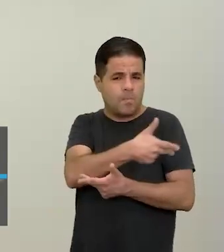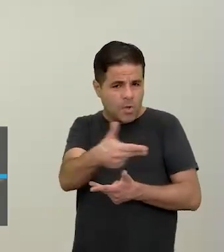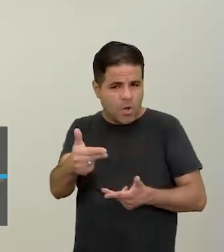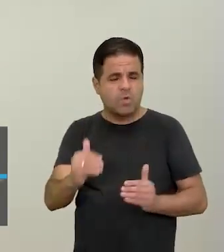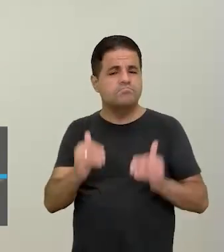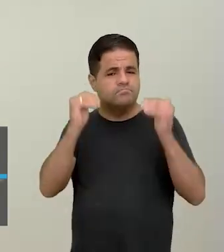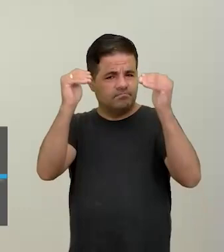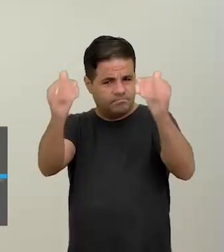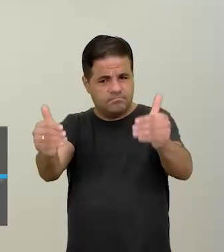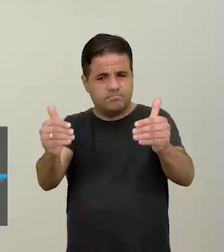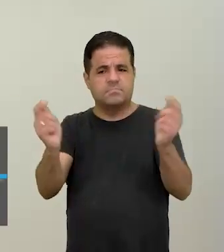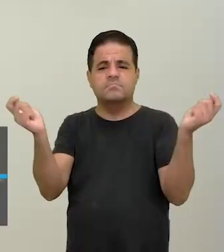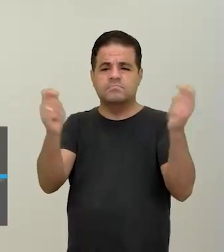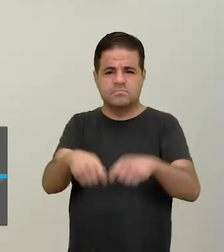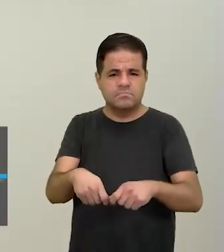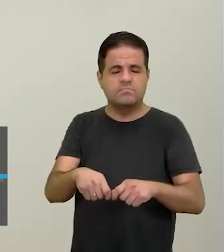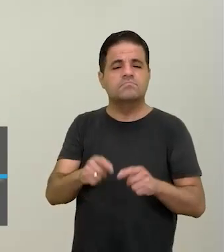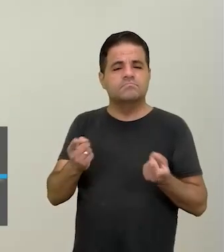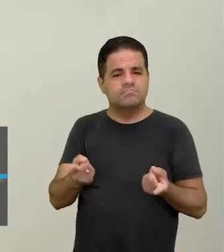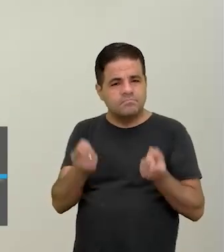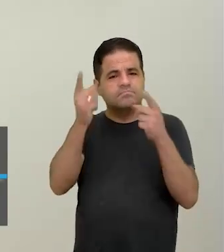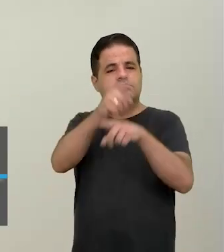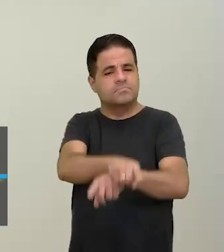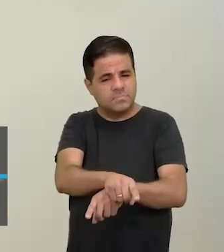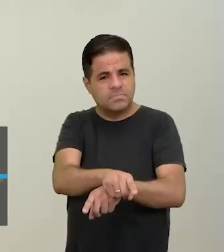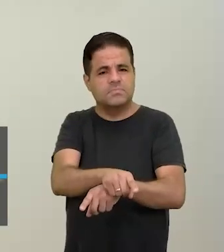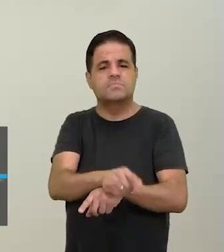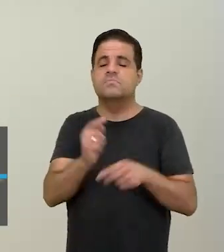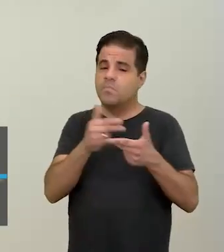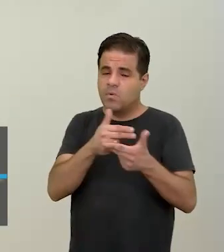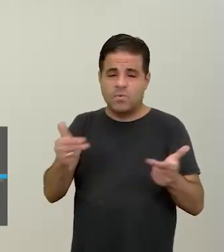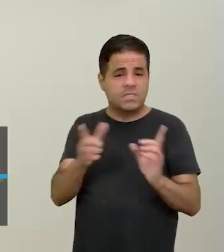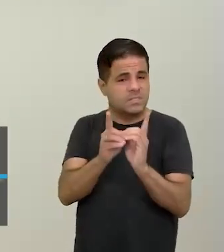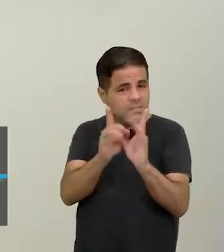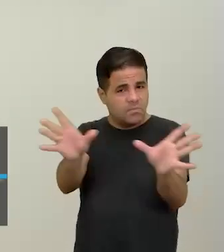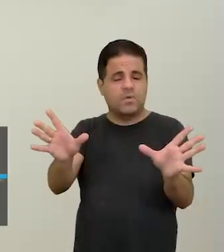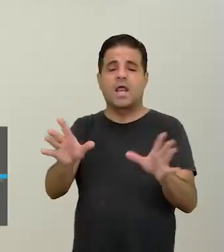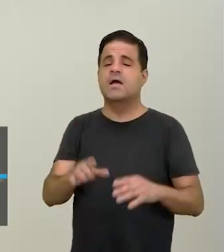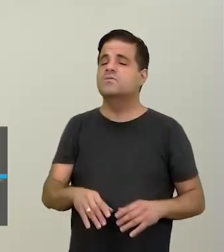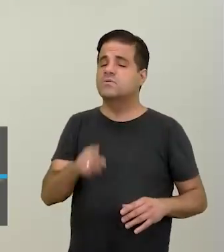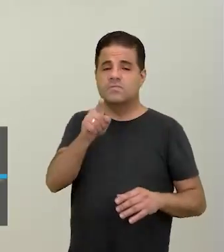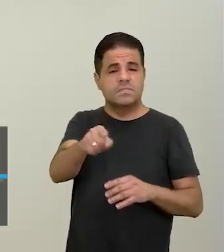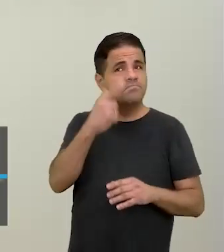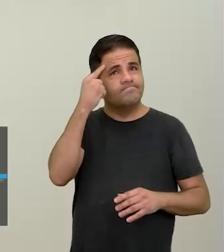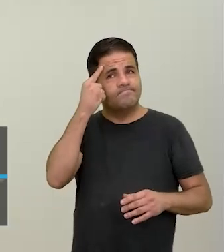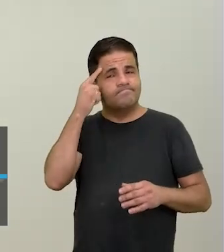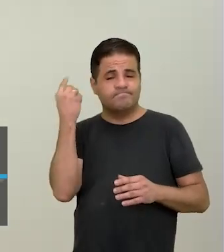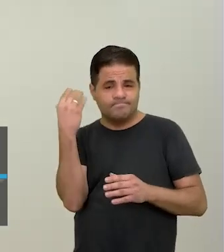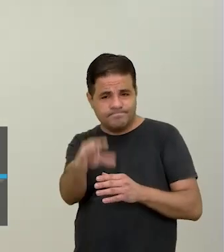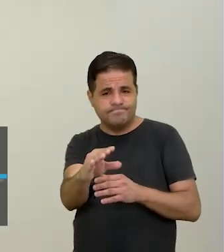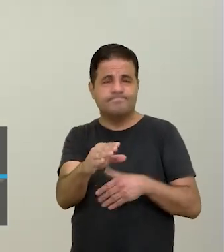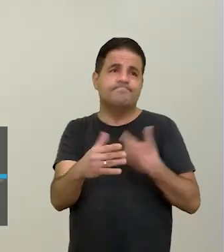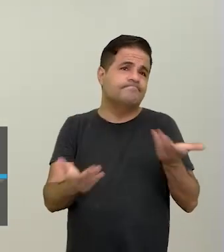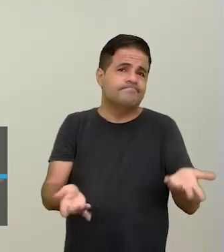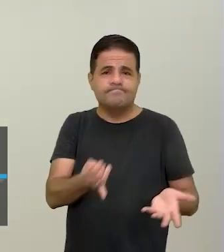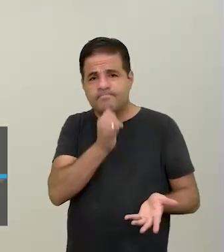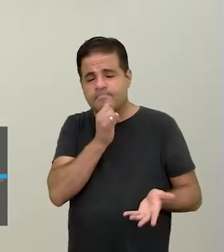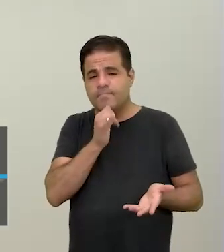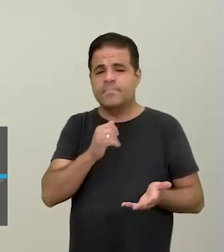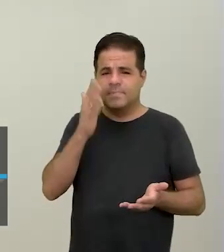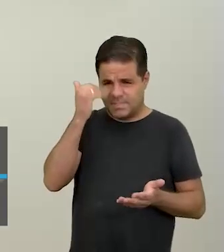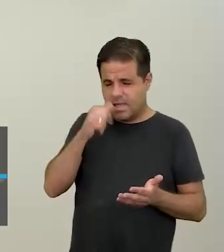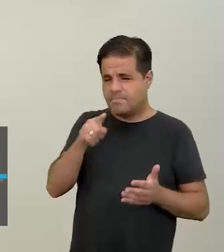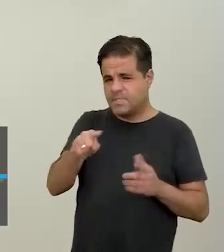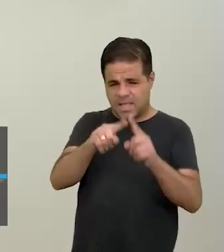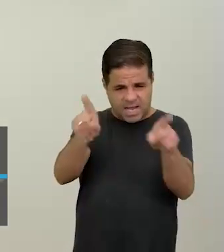algo autoritário, ela pode ser o exato oposto, que é ser algo democrático, né? Você simplesmente, vamos colocar assim, sabe quando você